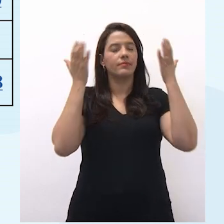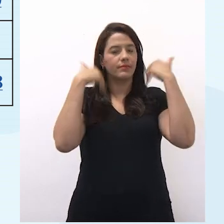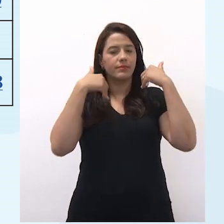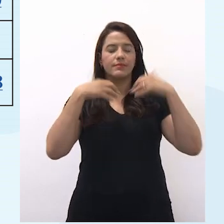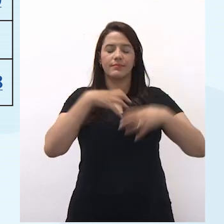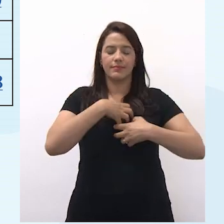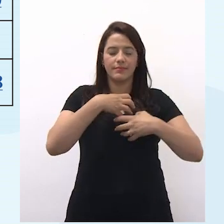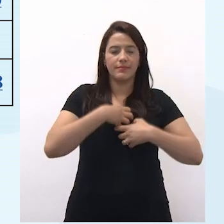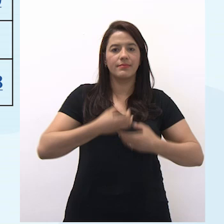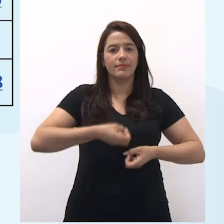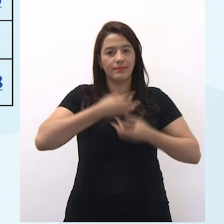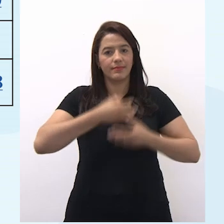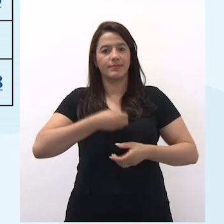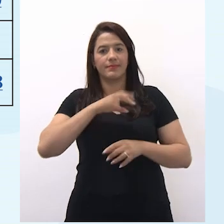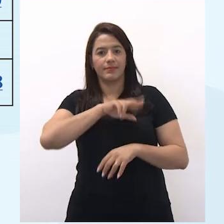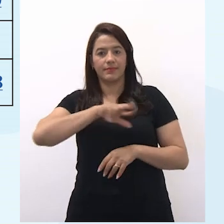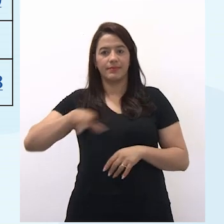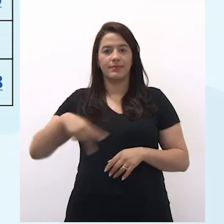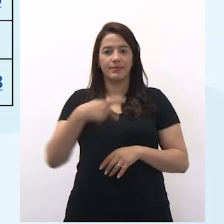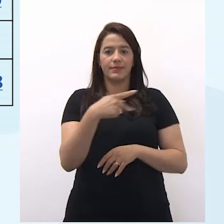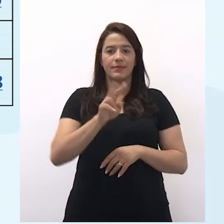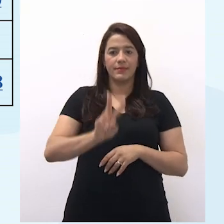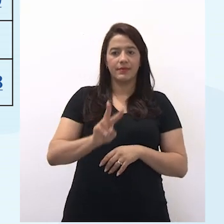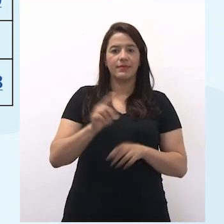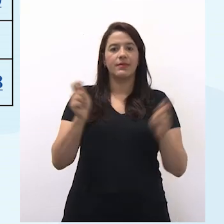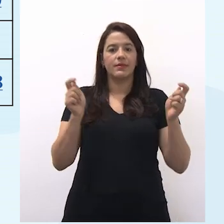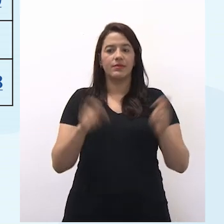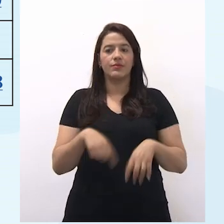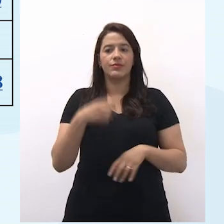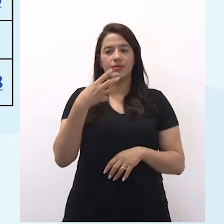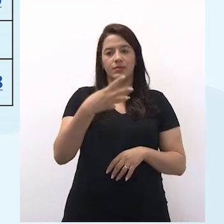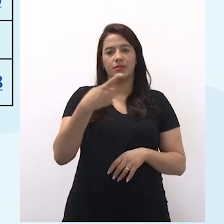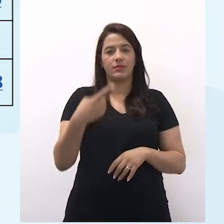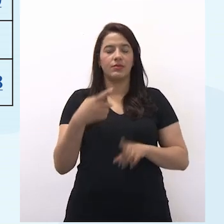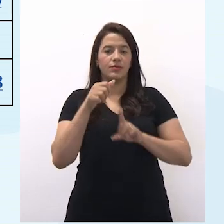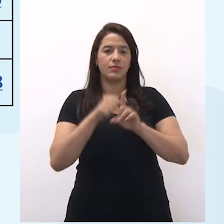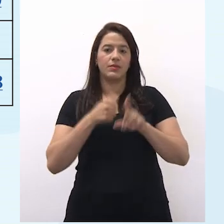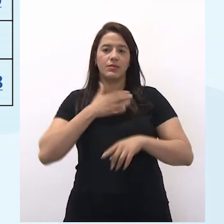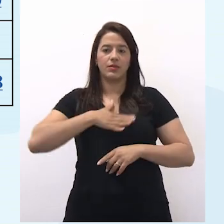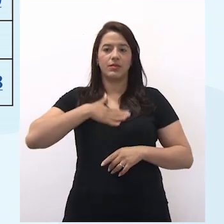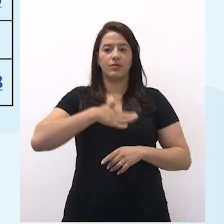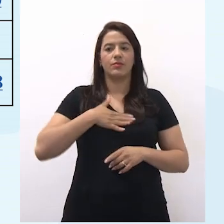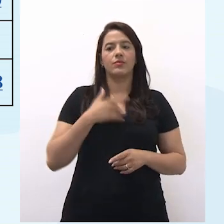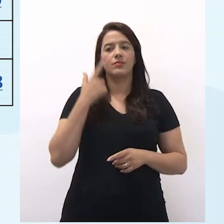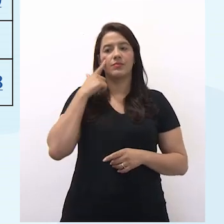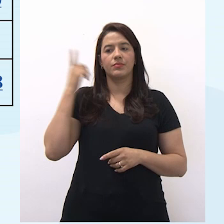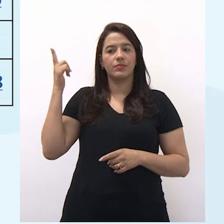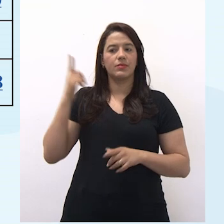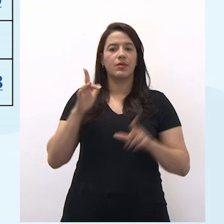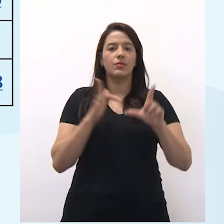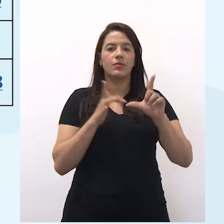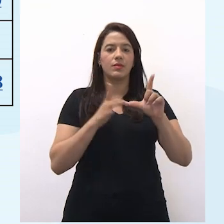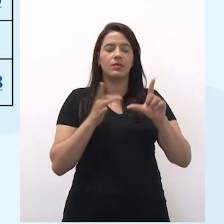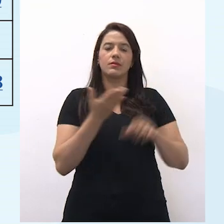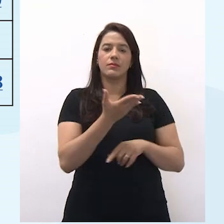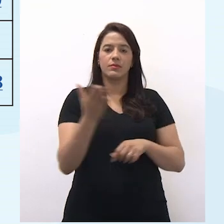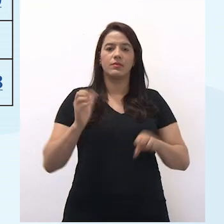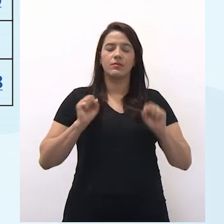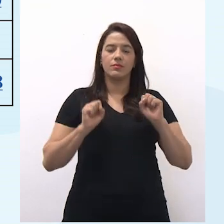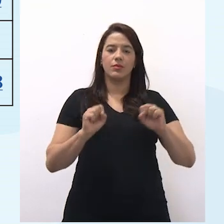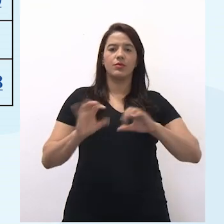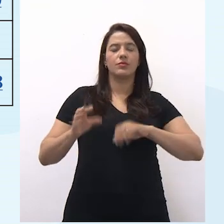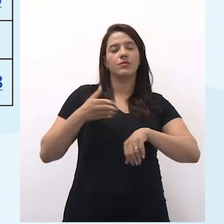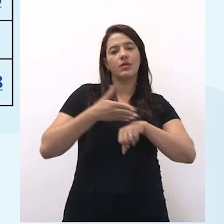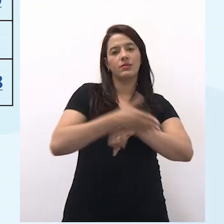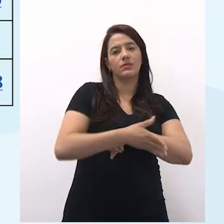de vida, no dia 31 de agosto, no ATPC de Ciências Humanas, nós temos aí o link dessa formação,